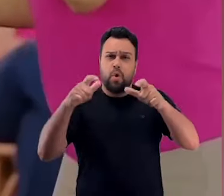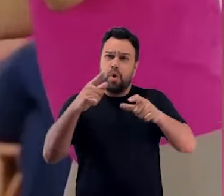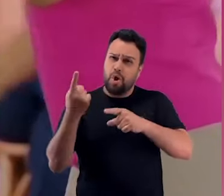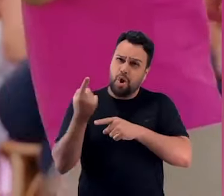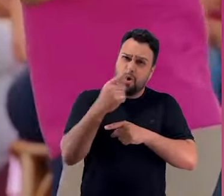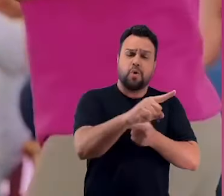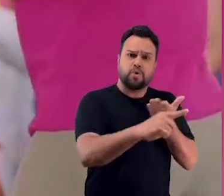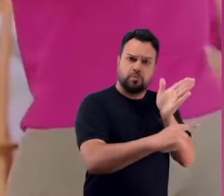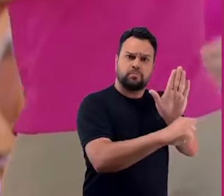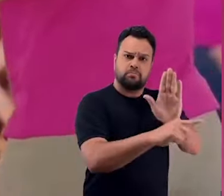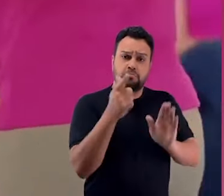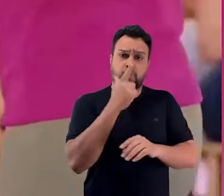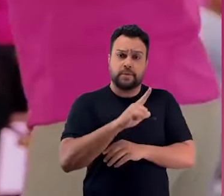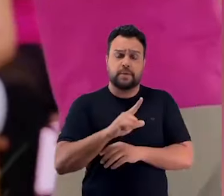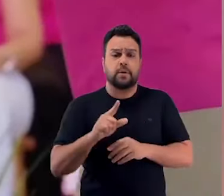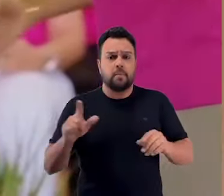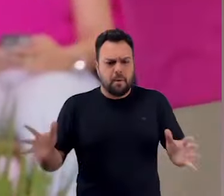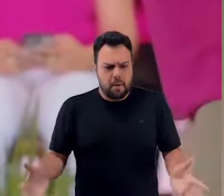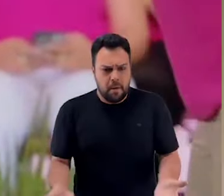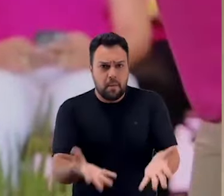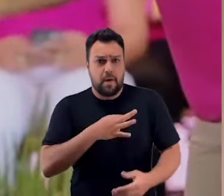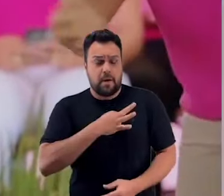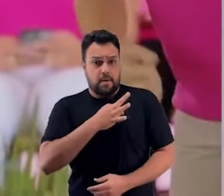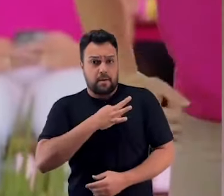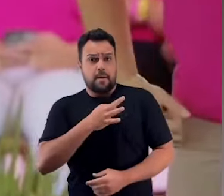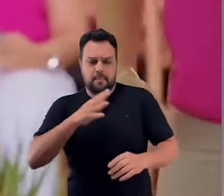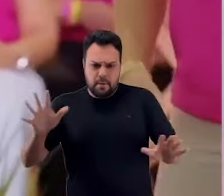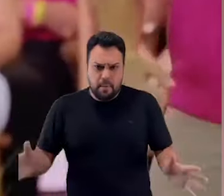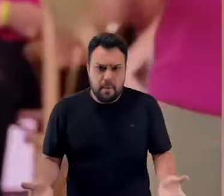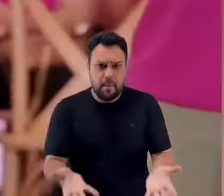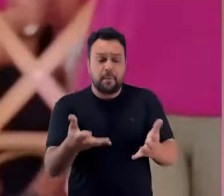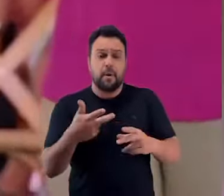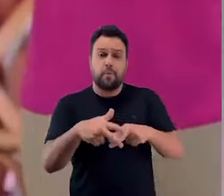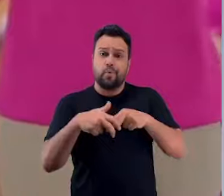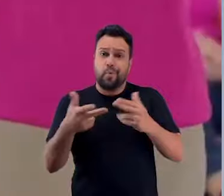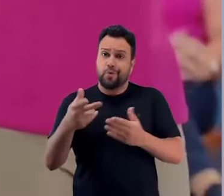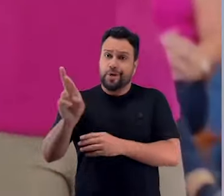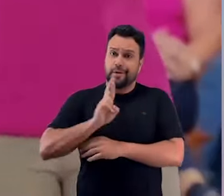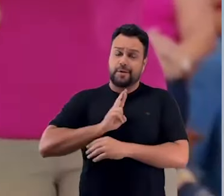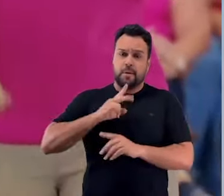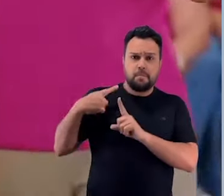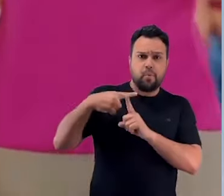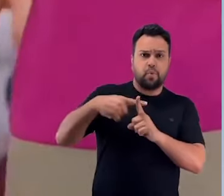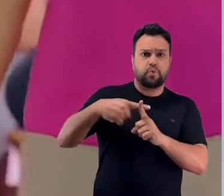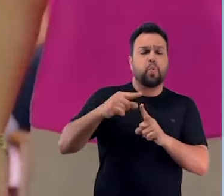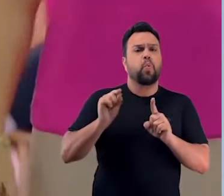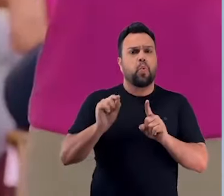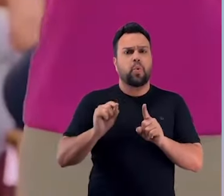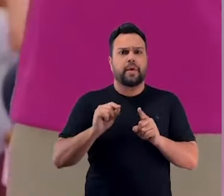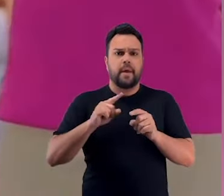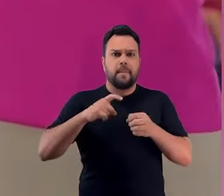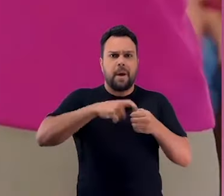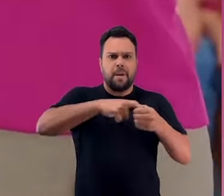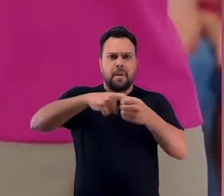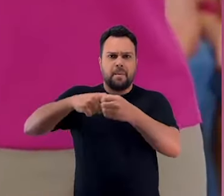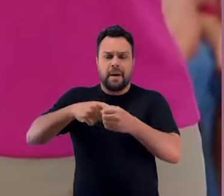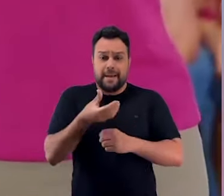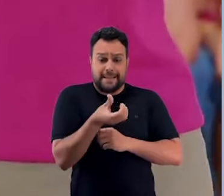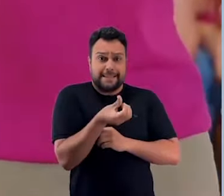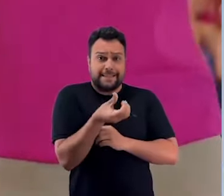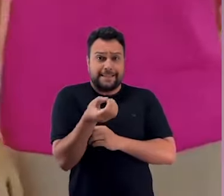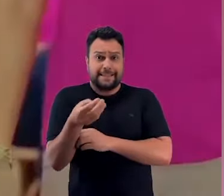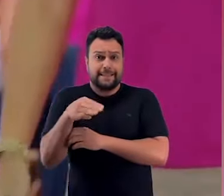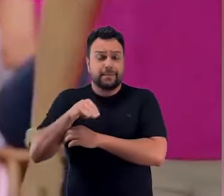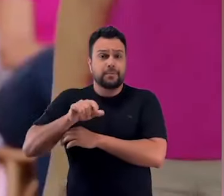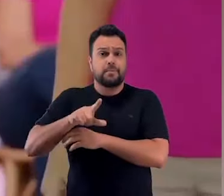remotos a nossa ajuda chegou nós incentivamos fomentamos o voluntariado e nós estamos colhendo os frutos hoje deixamos 600.000